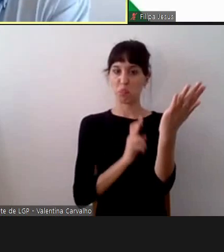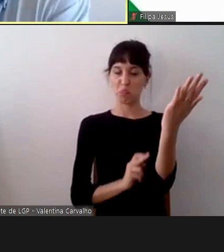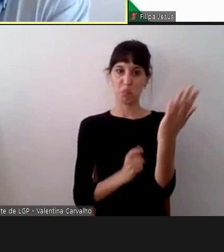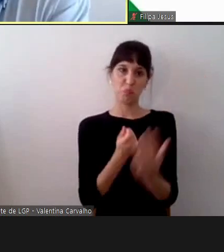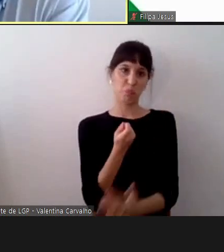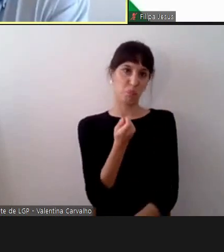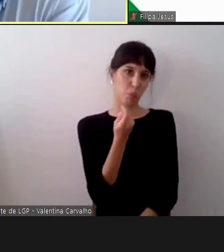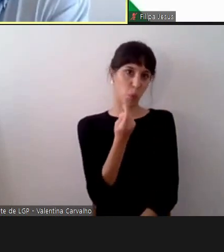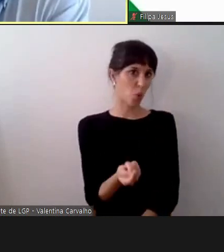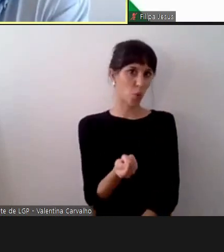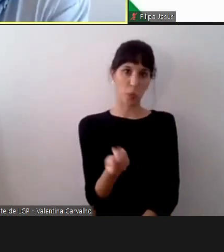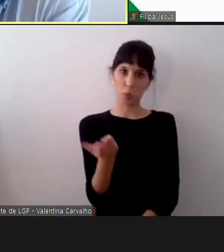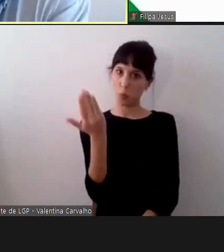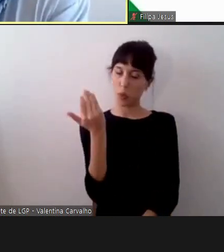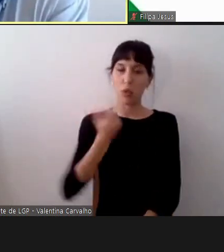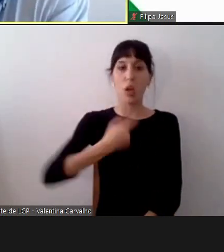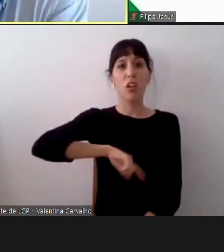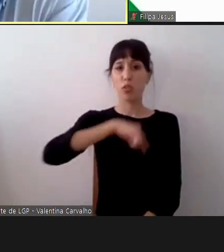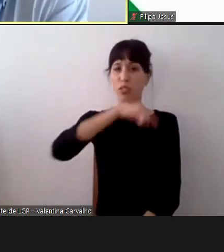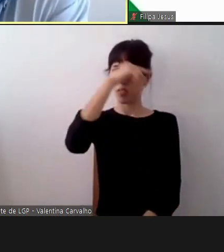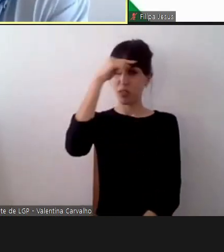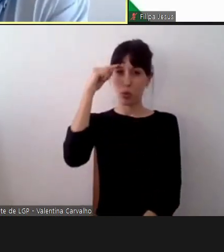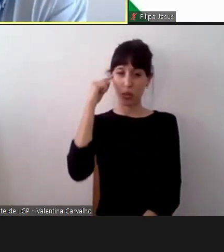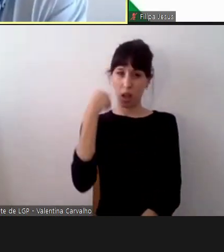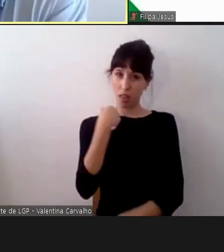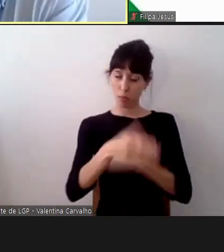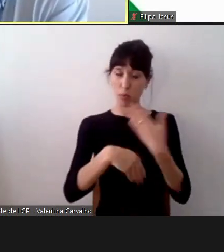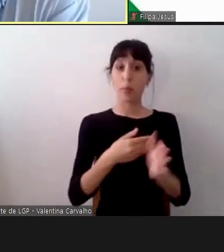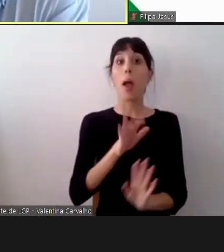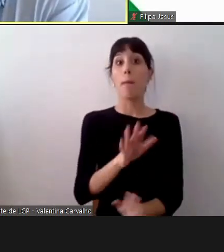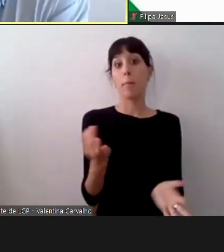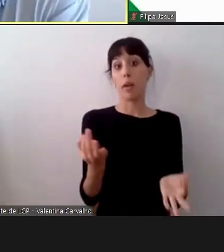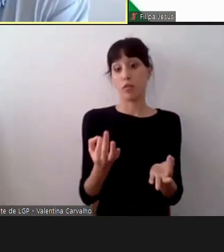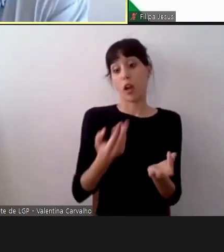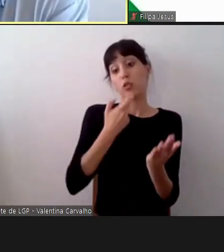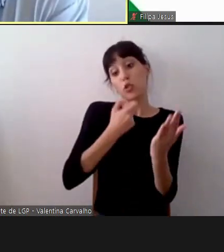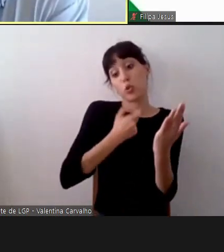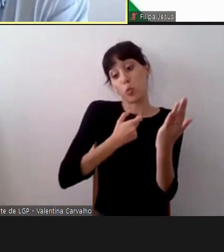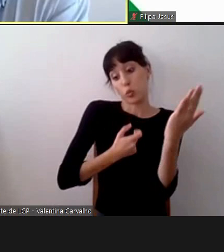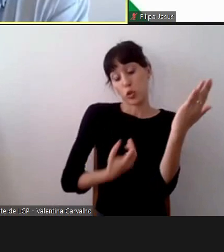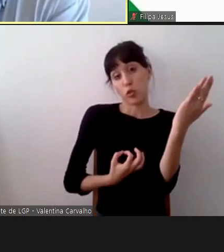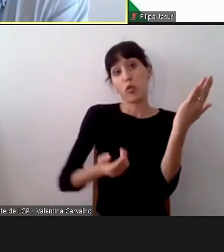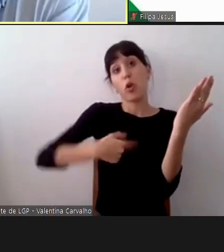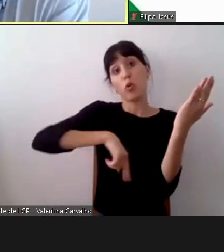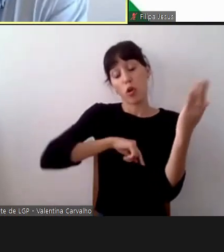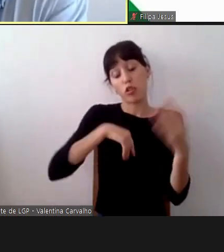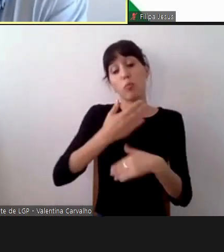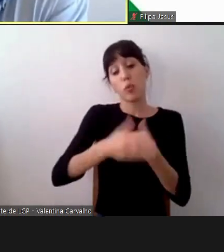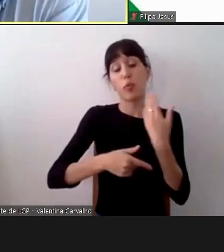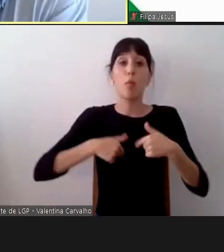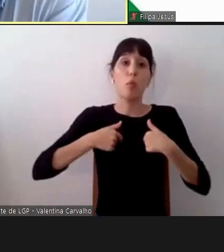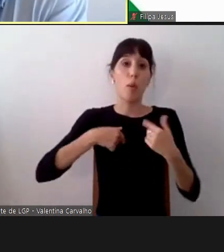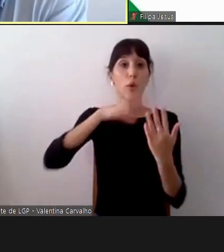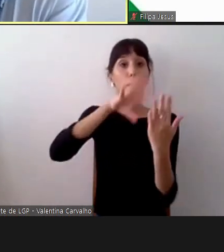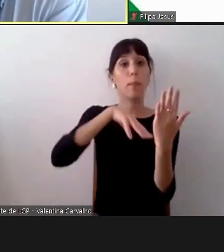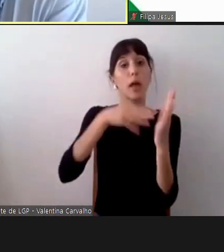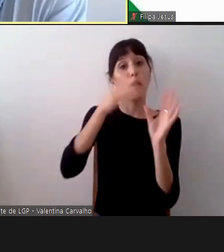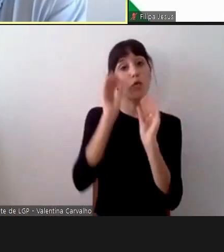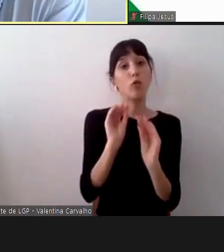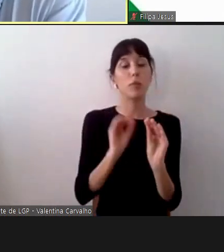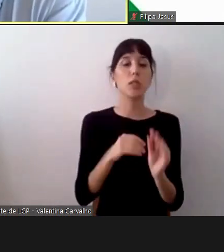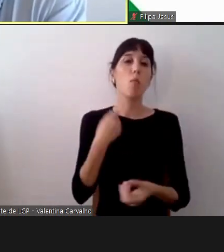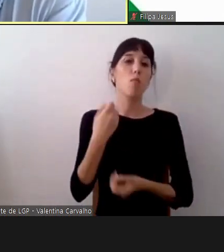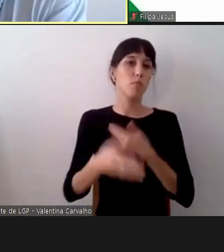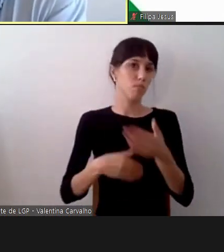tido alguma dificuldade. Contudo, dentro das respostas que temos, vamos fazendo o nosso plano de formação. E, independentemente